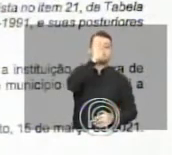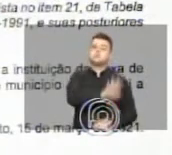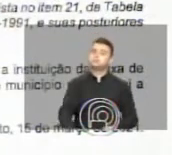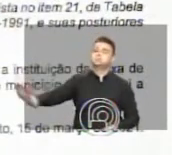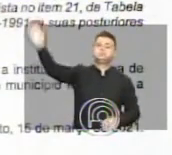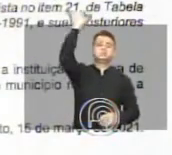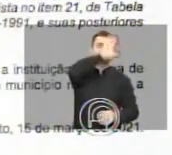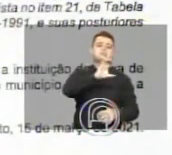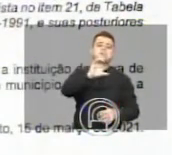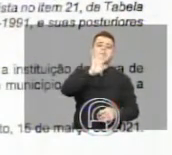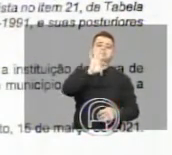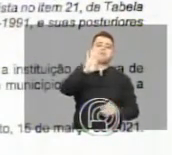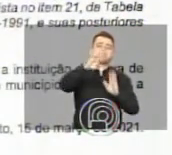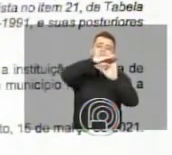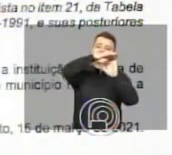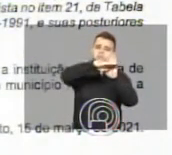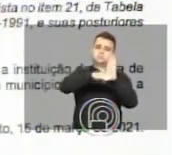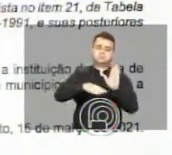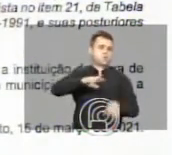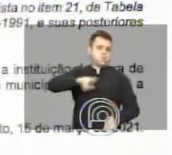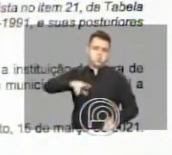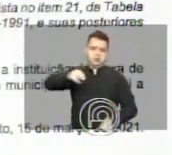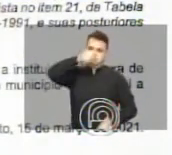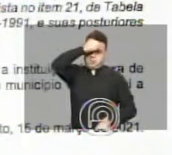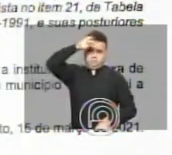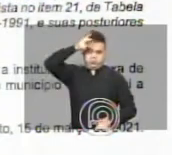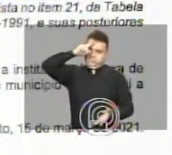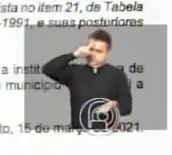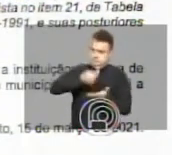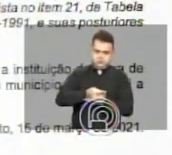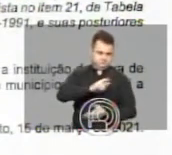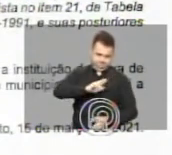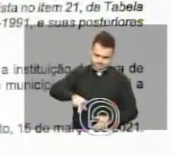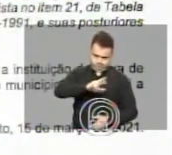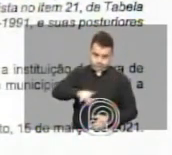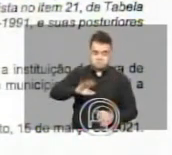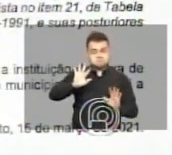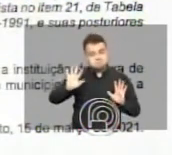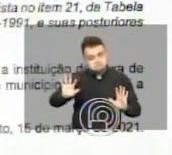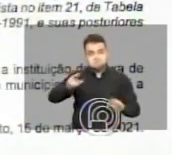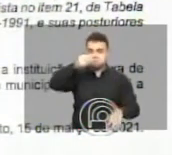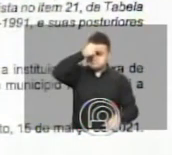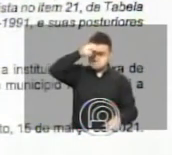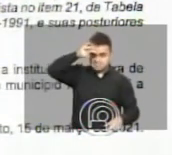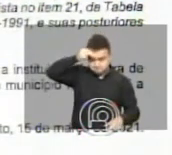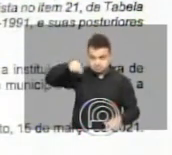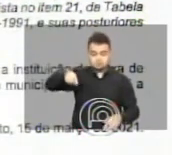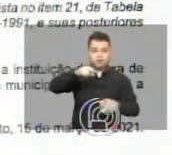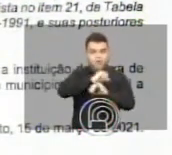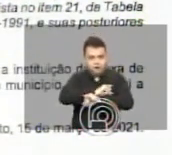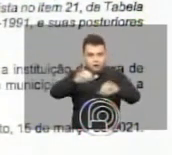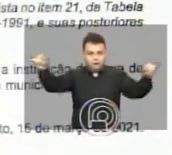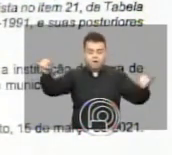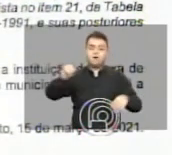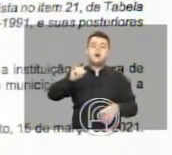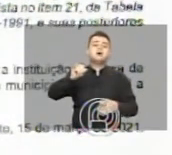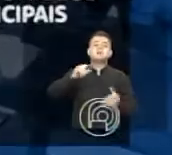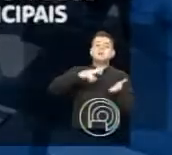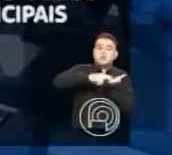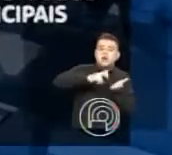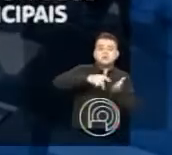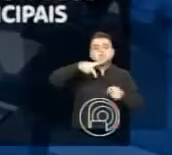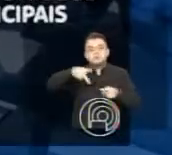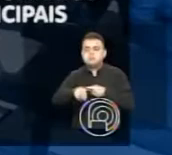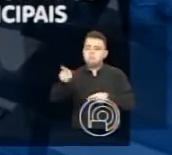de Trânsito Brasileiro e não pela Prefeitura Municipal. Assim, o município também não pode determinar a isenção da taxa.